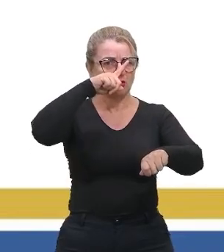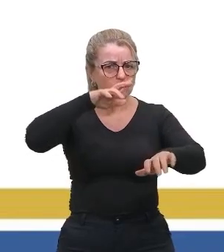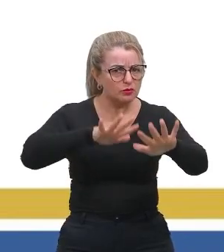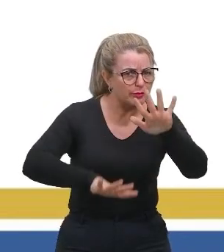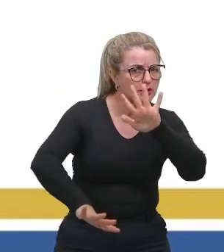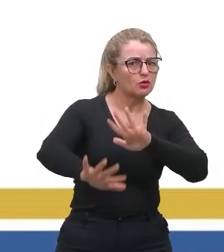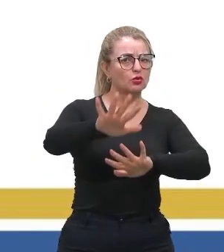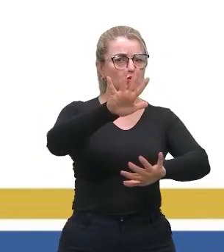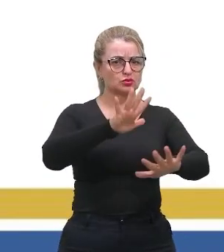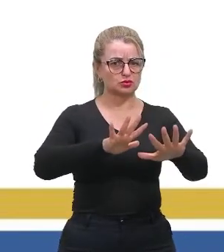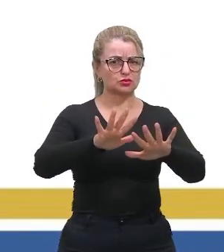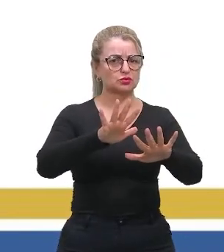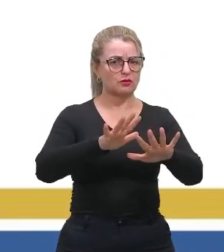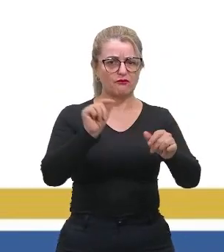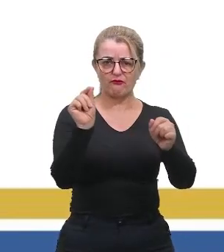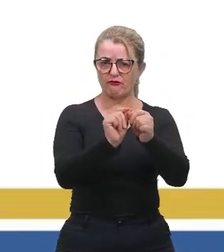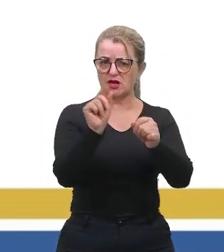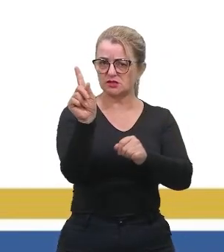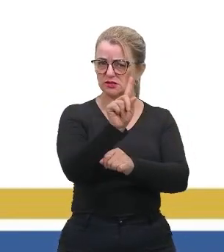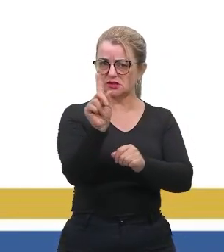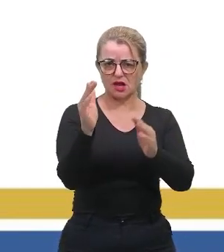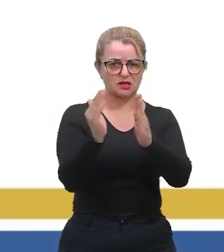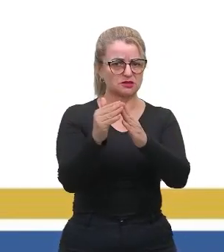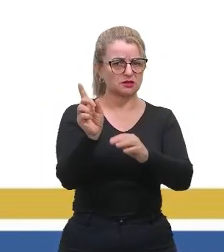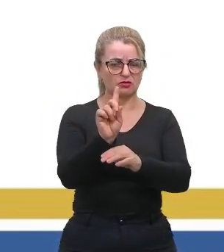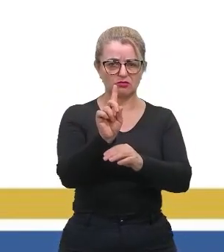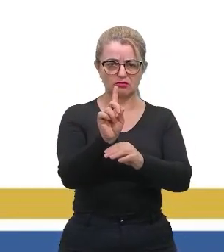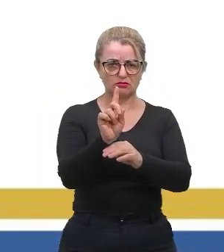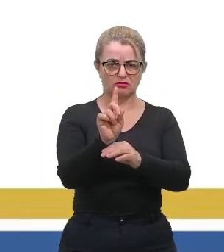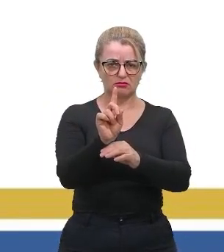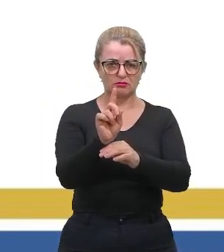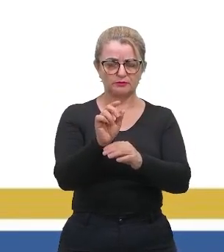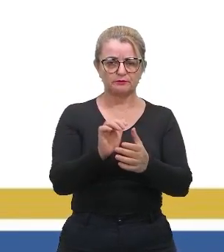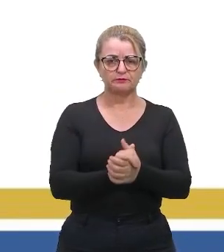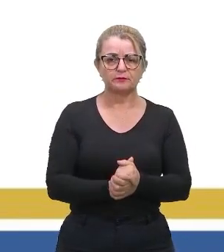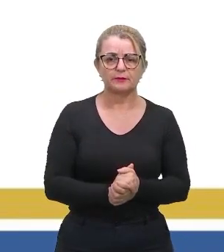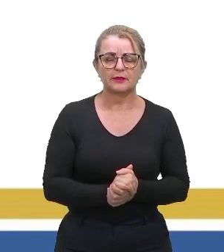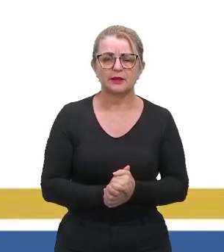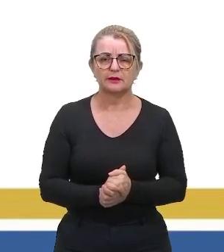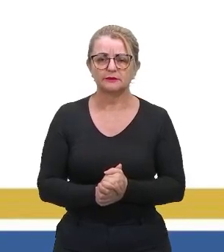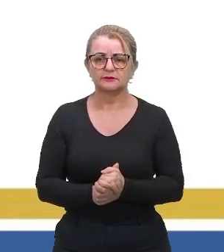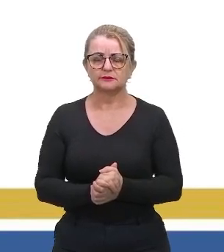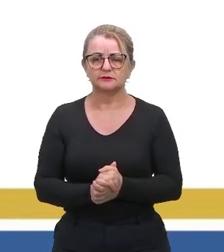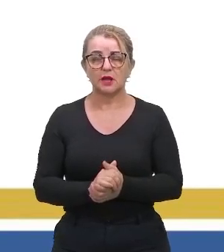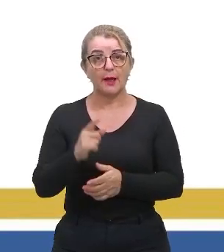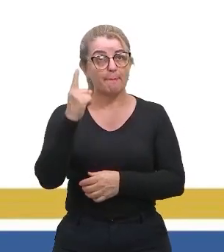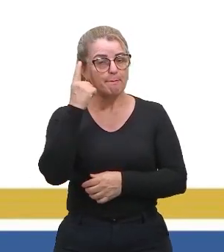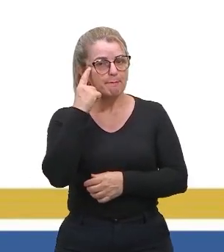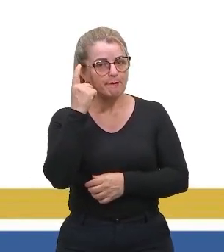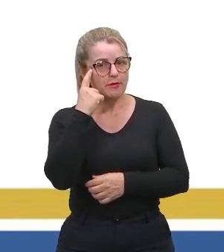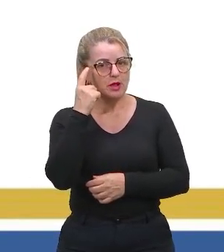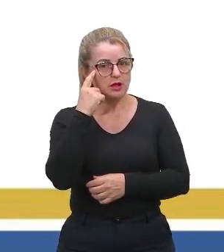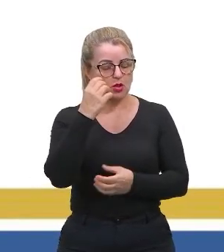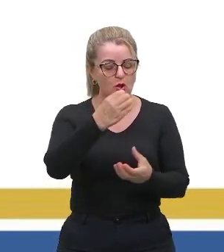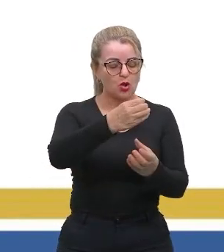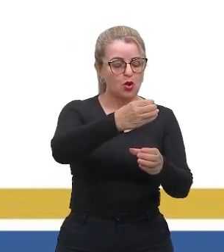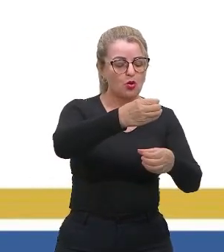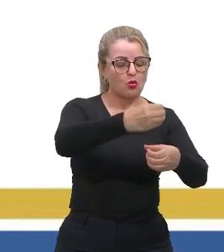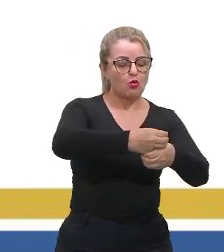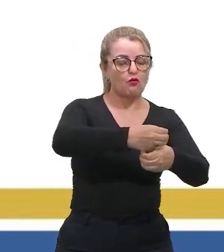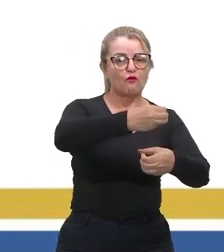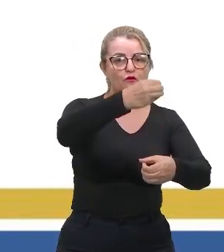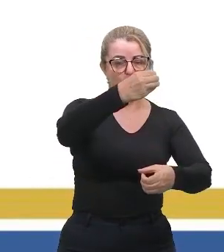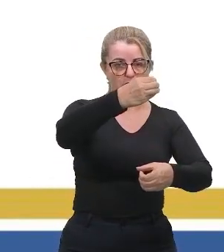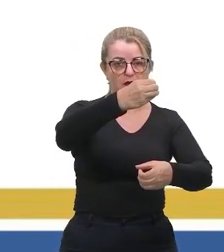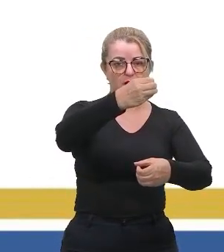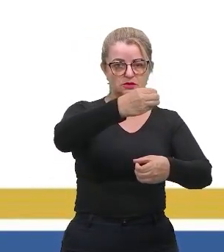pessoal, isso. Não faça em casa de forma alguma. Então vamos lá. Suponha um frasco metálico